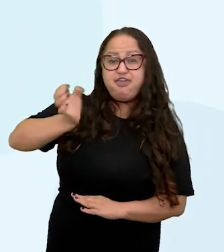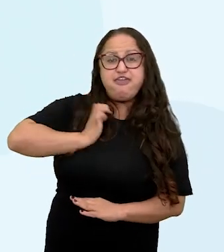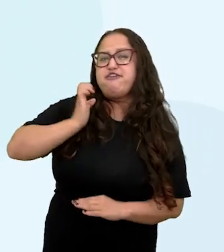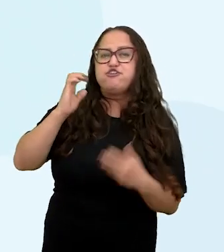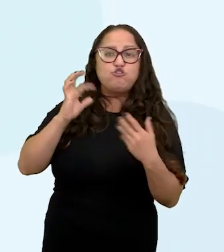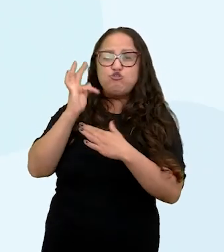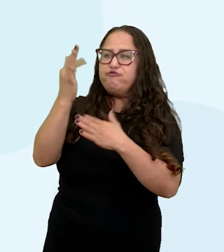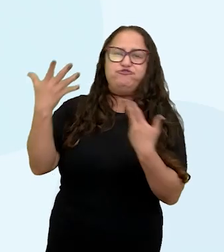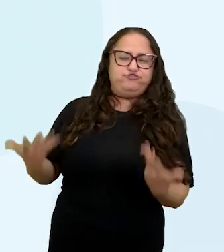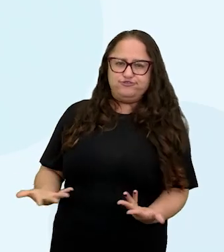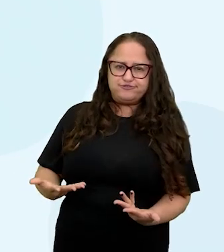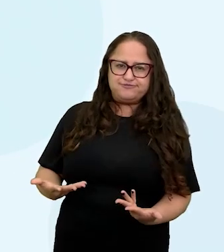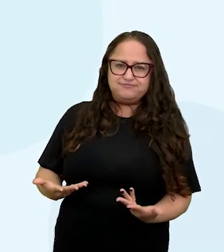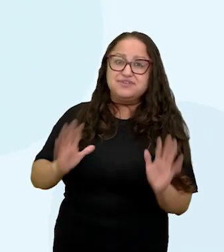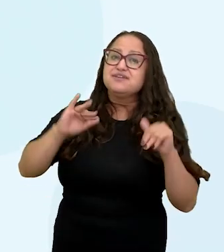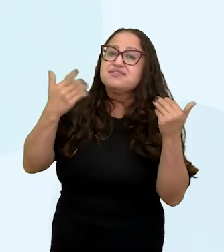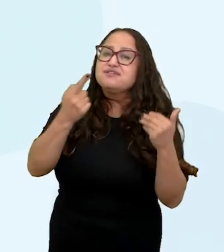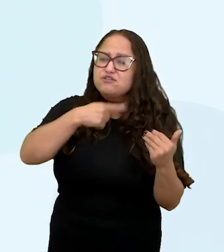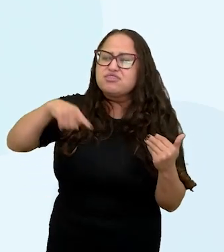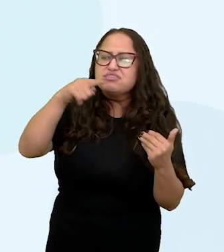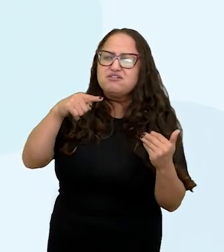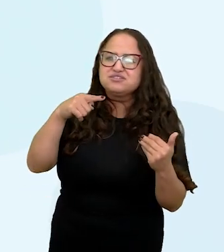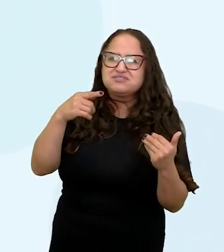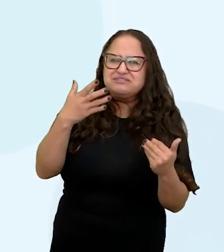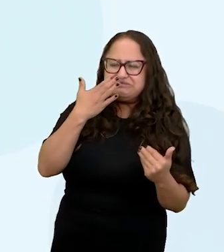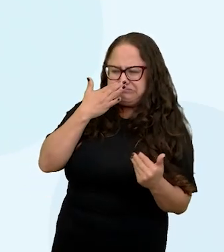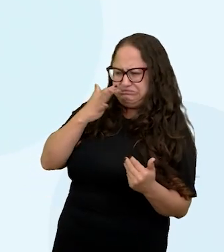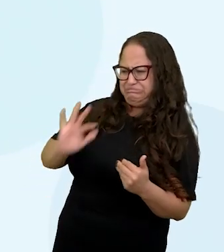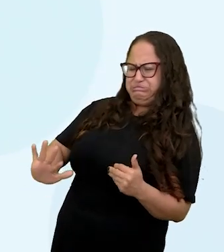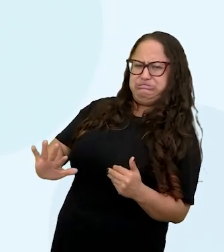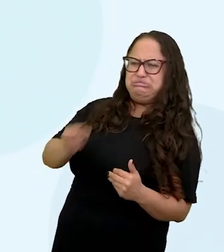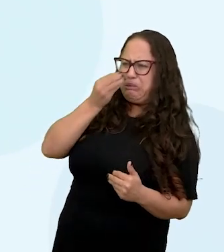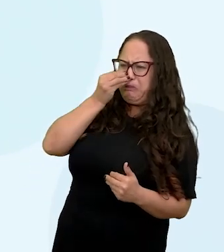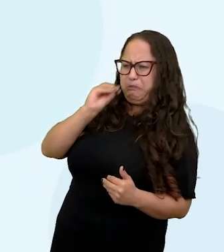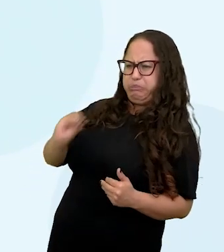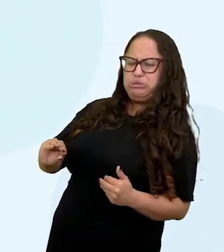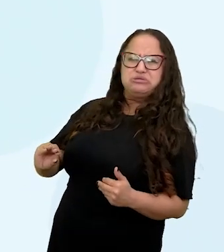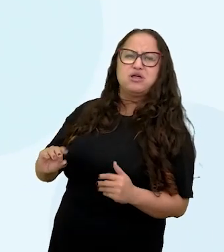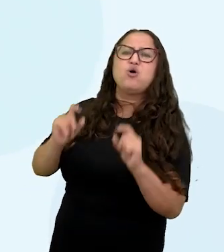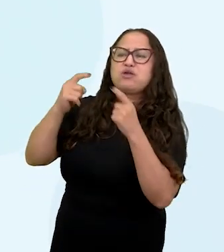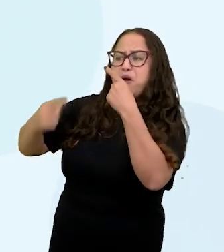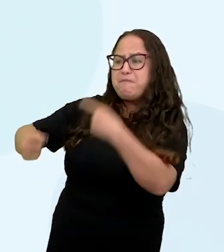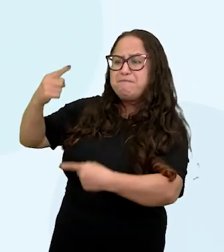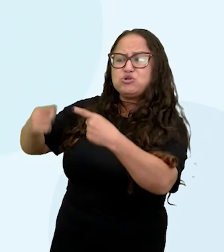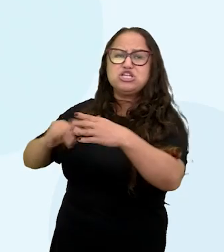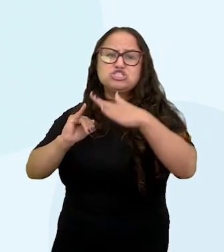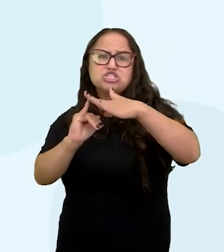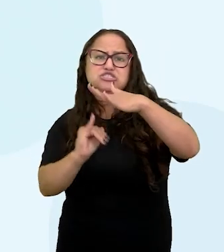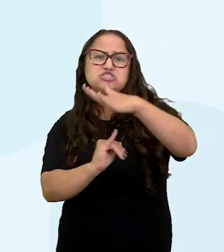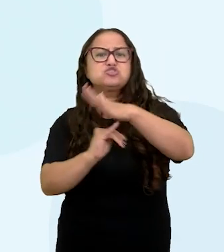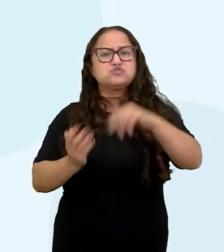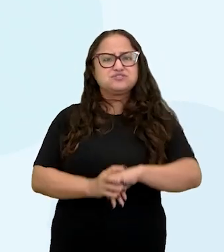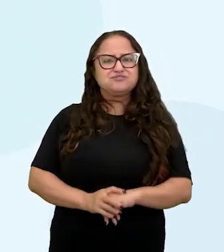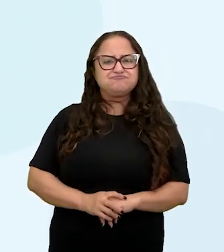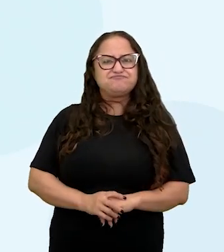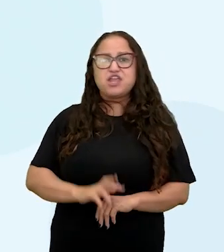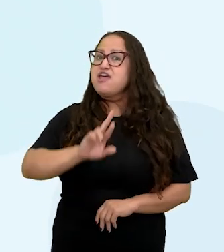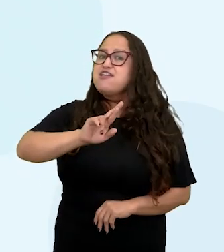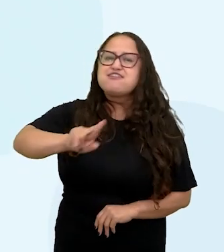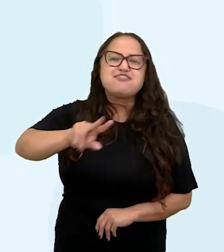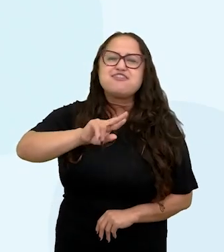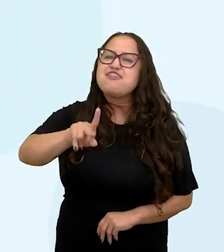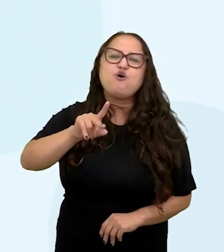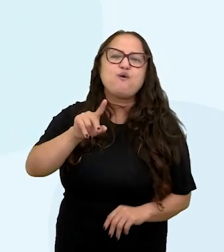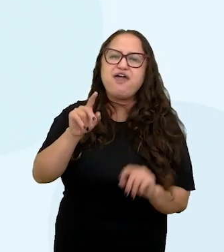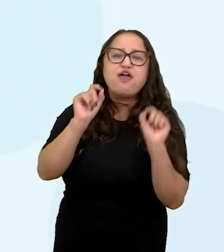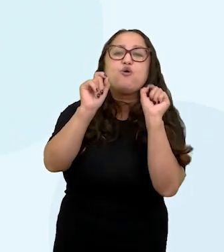enfim. E aí a gente começa a rejeitar a política institucional. Então, ao invés da gente olhar e falar assim, olha, isso não é o que a política